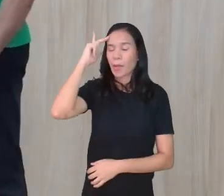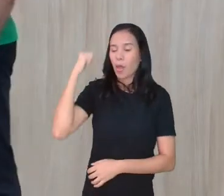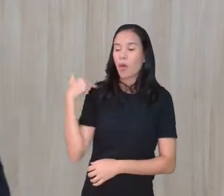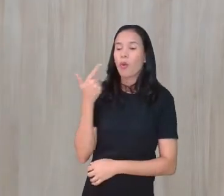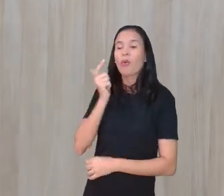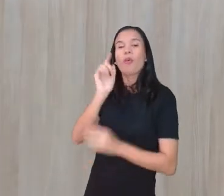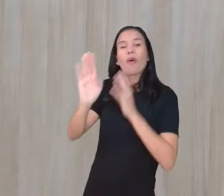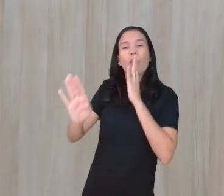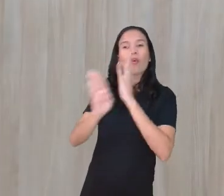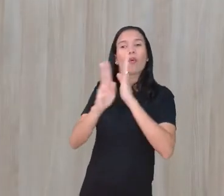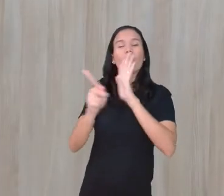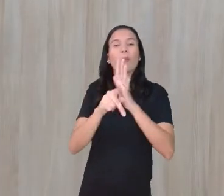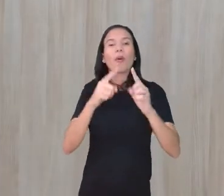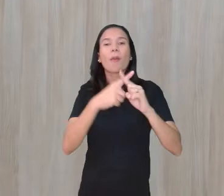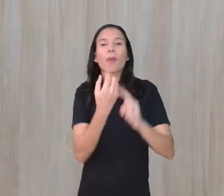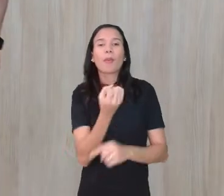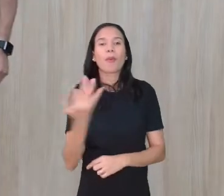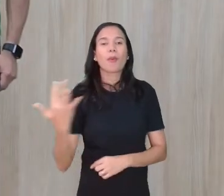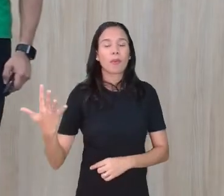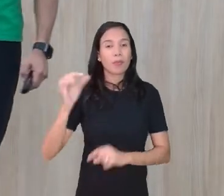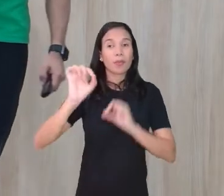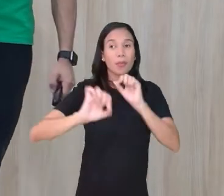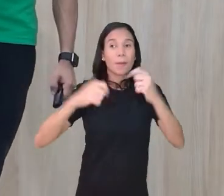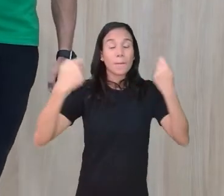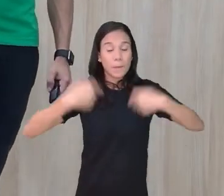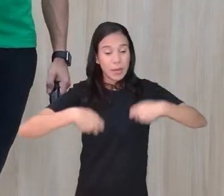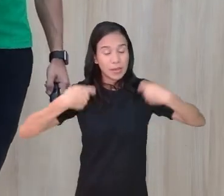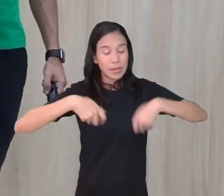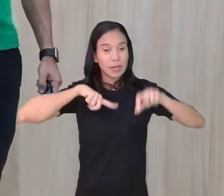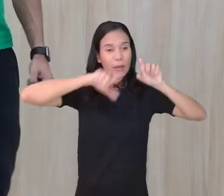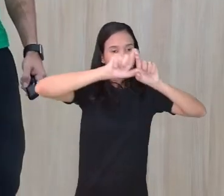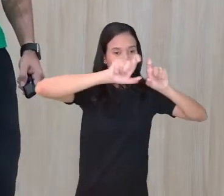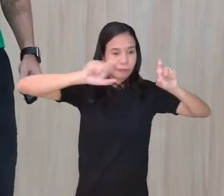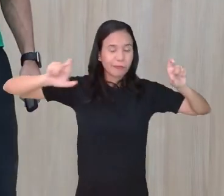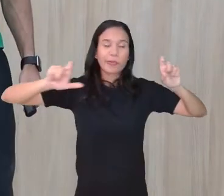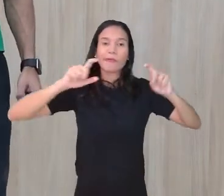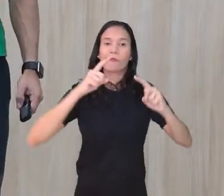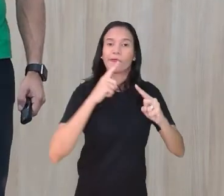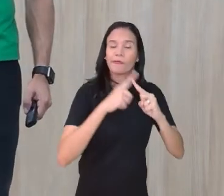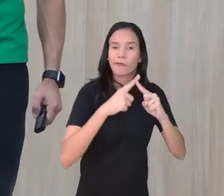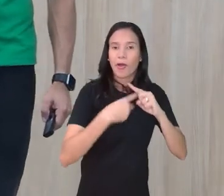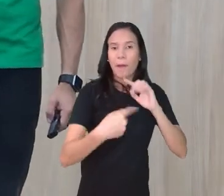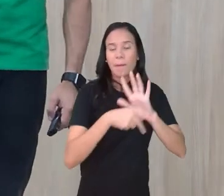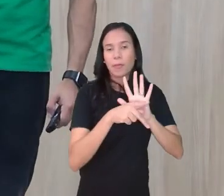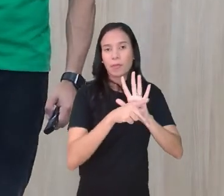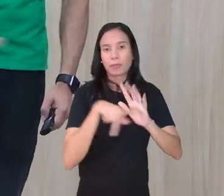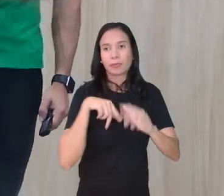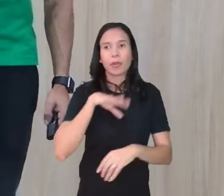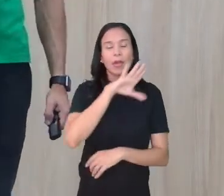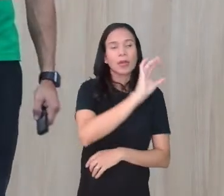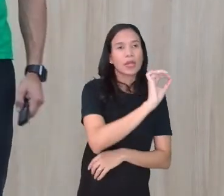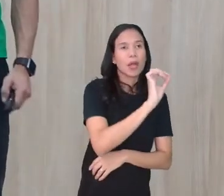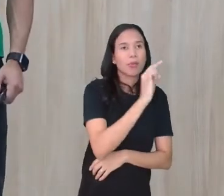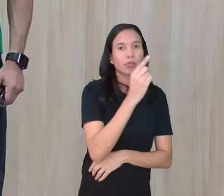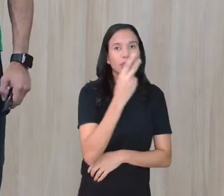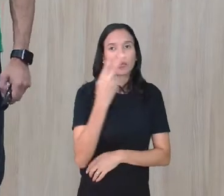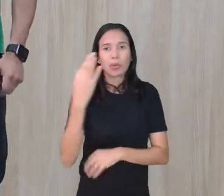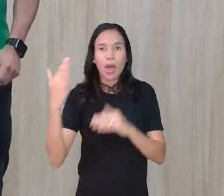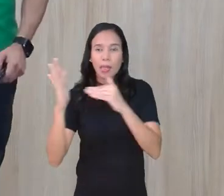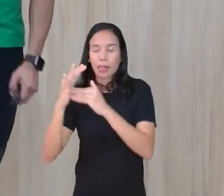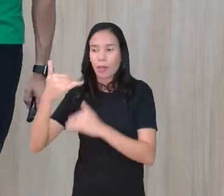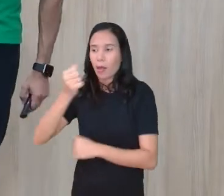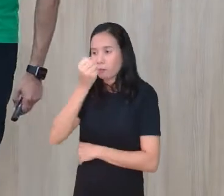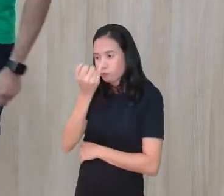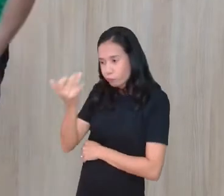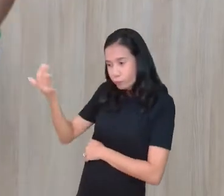encontrar o múltiplo de um número natural, basta você pegar ele e multiplicar pelos números naturais, que vai de 0 até o